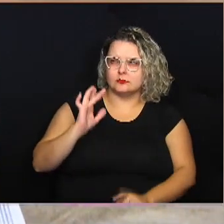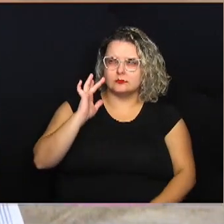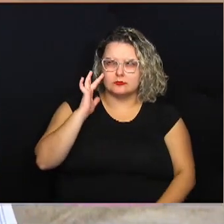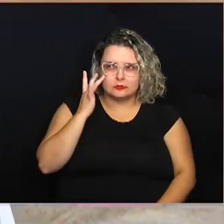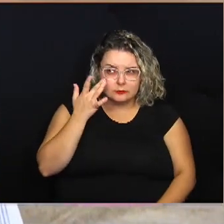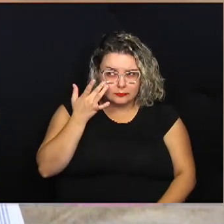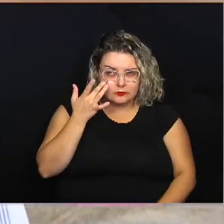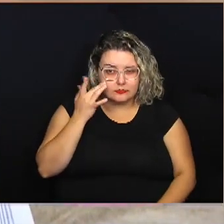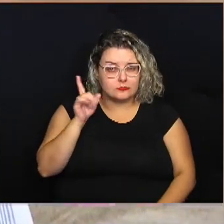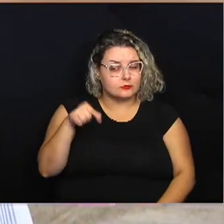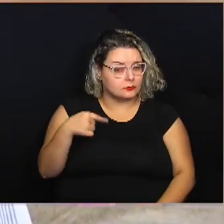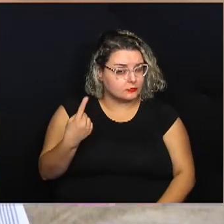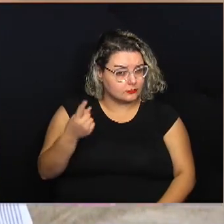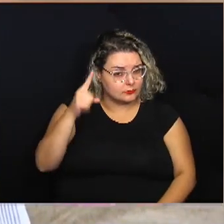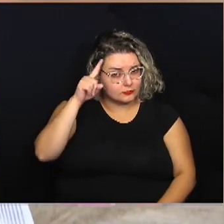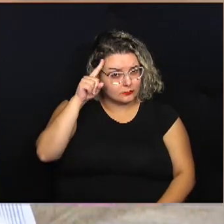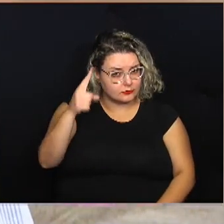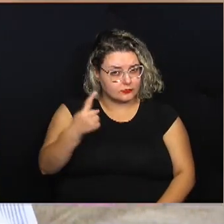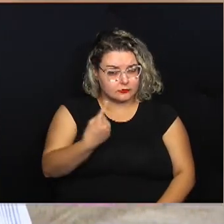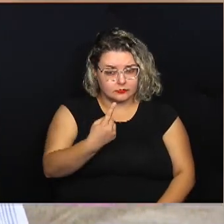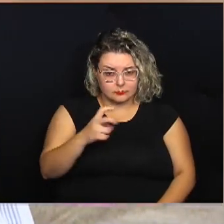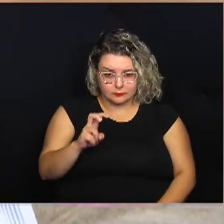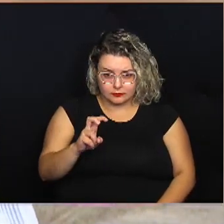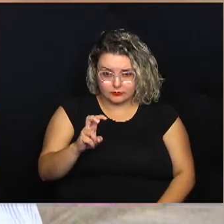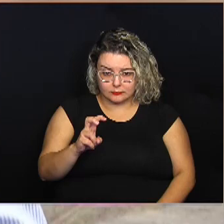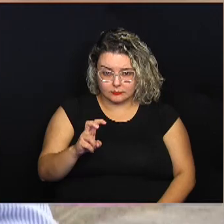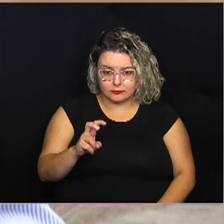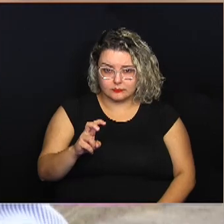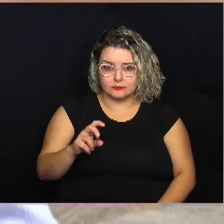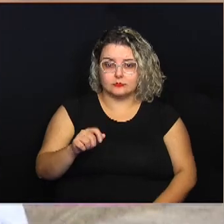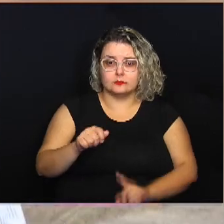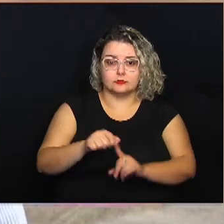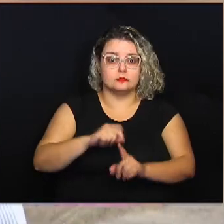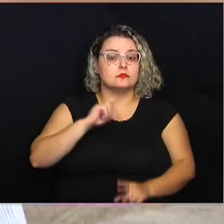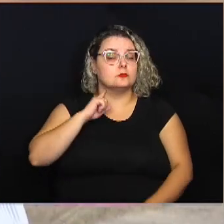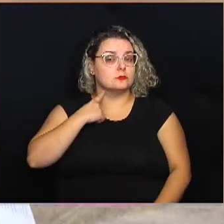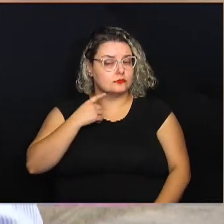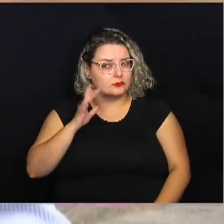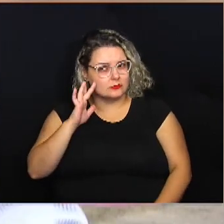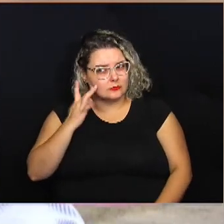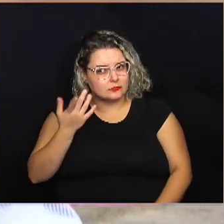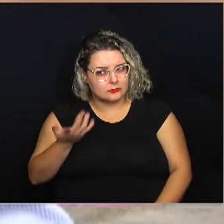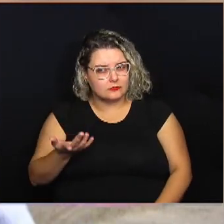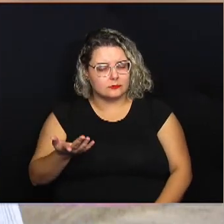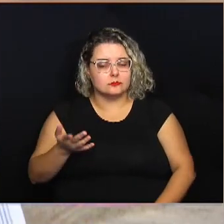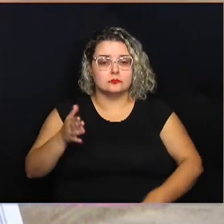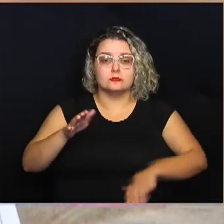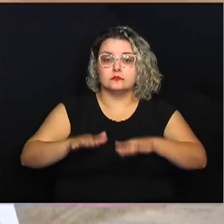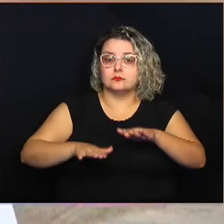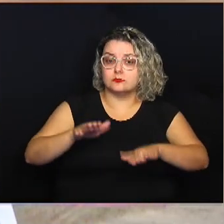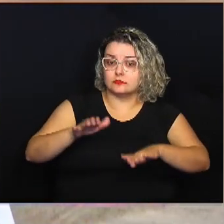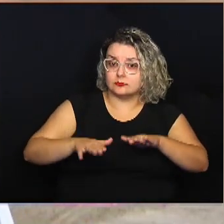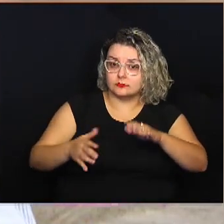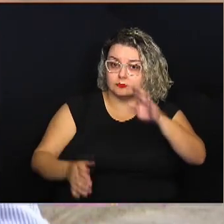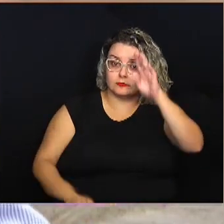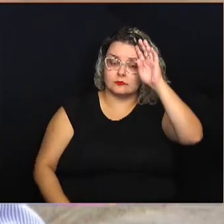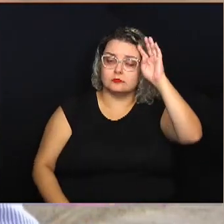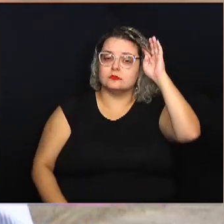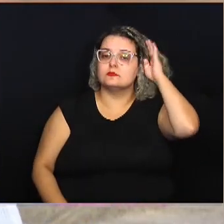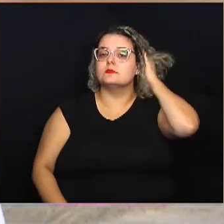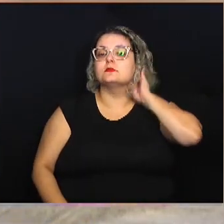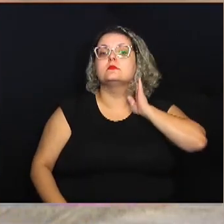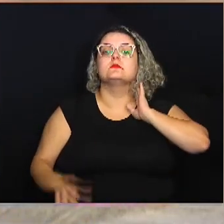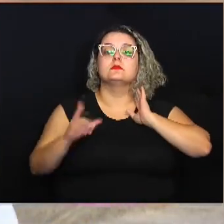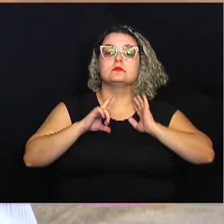o próximo dia 15 agora de maio, enfim, muitas vezes a gente tem aí a